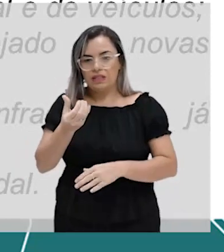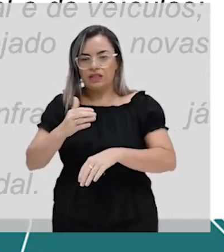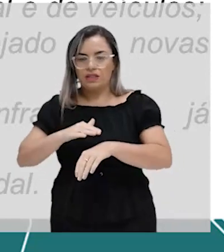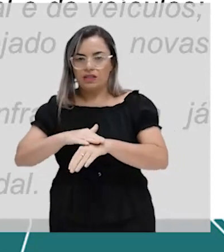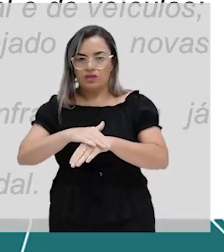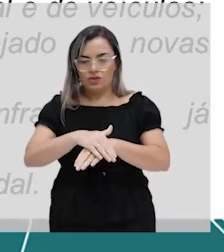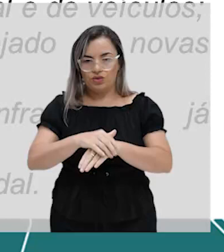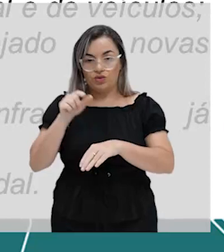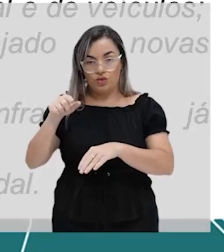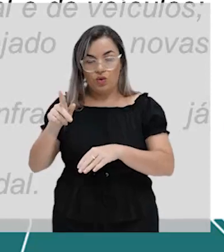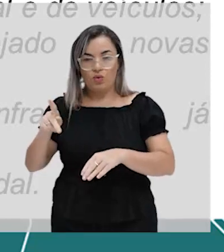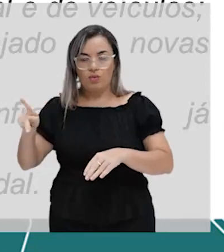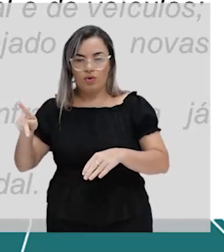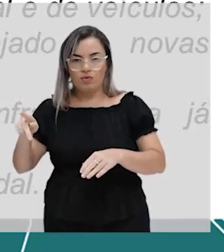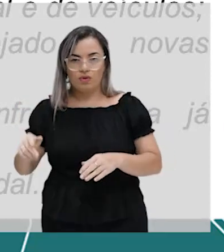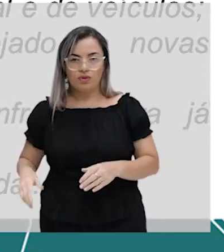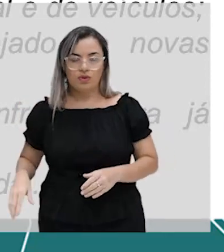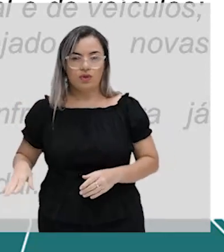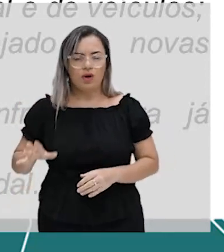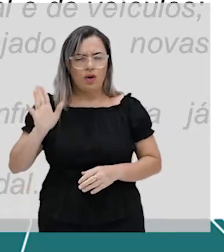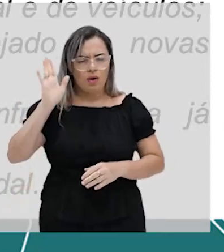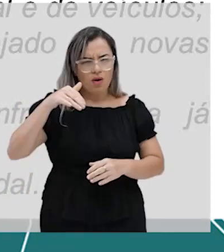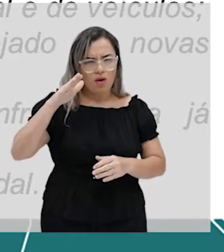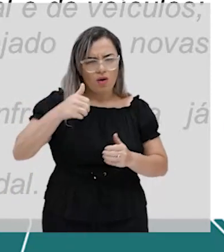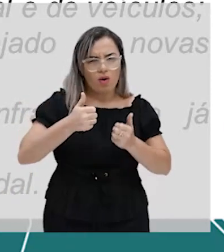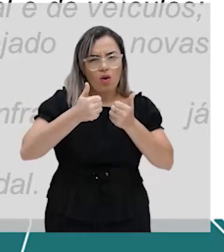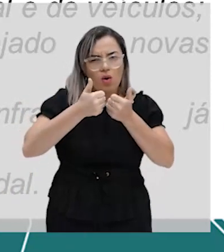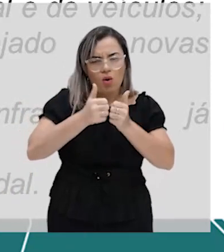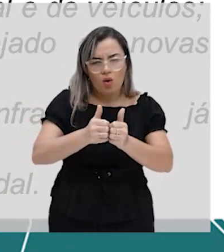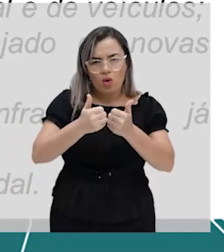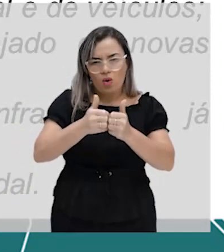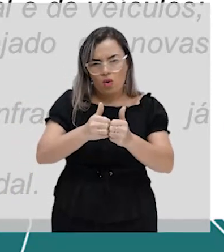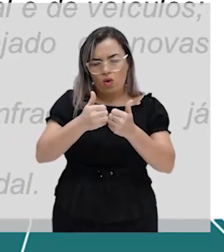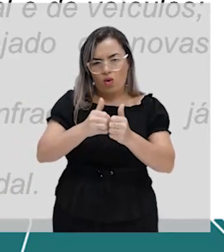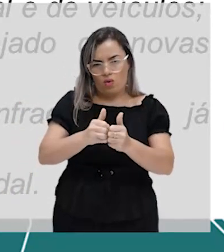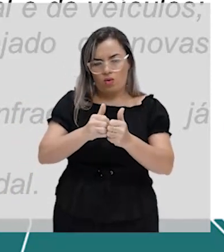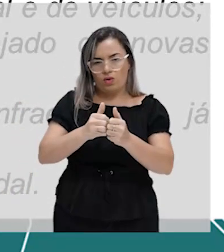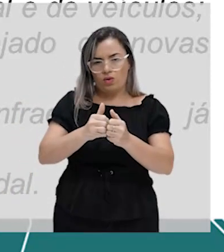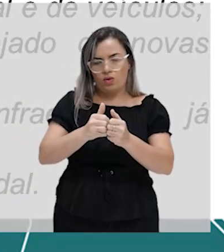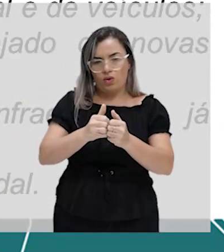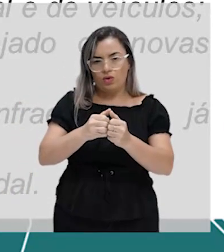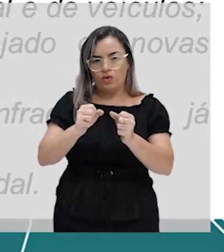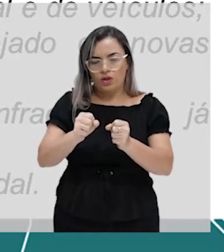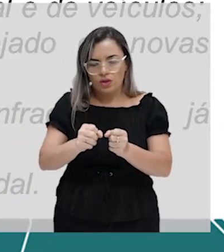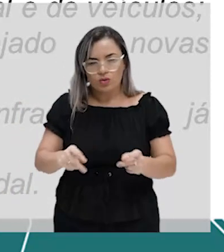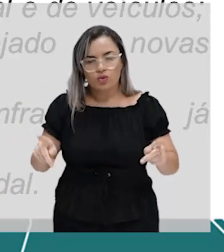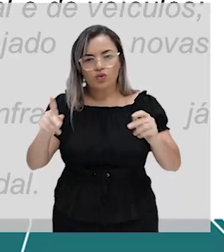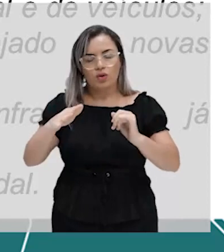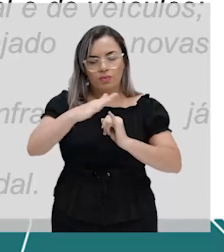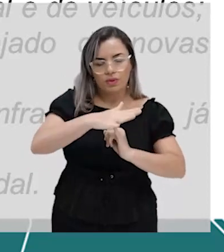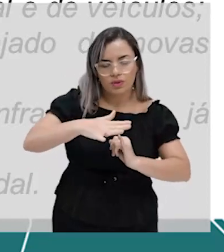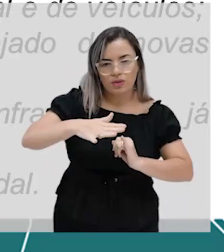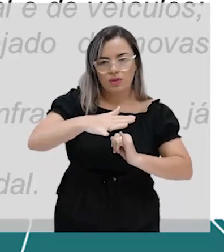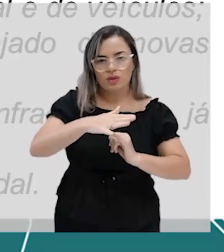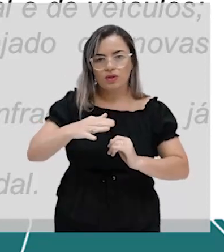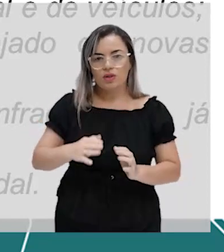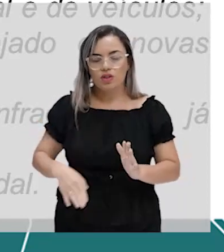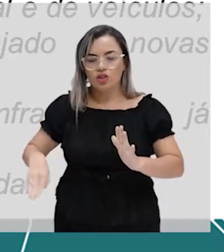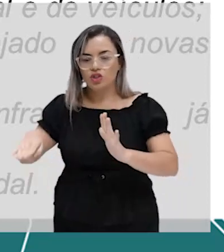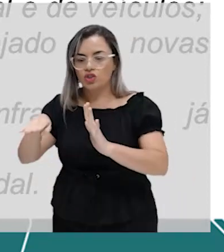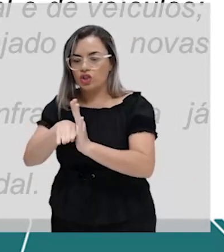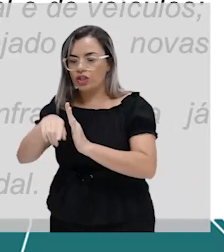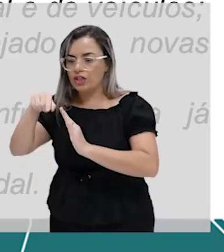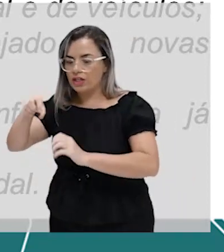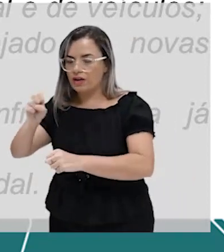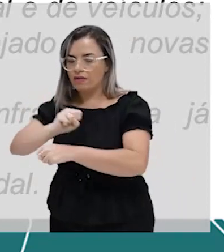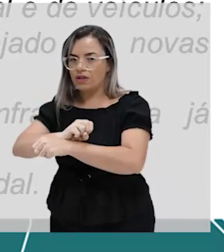o ônibus no Maranhão Novo, onde fica ali o shopping da ilha, bem ali em frente, Eu chegava na UEMA justamente de 5h30 para